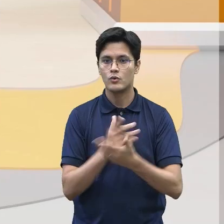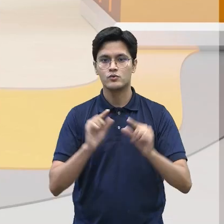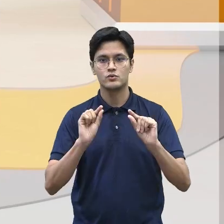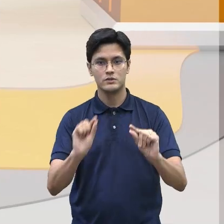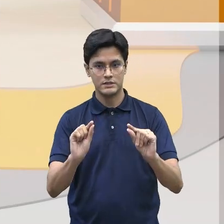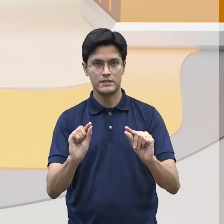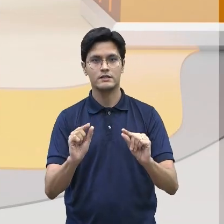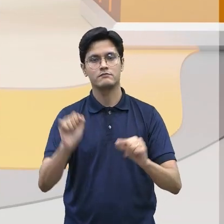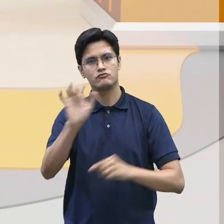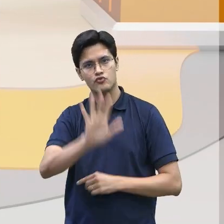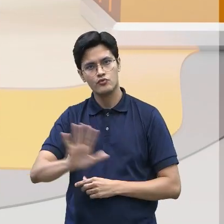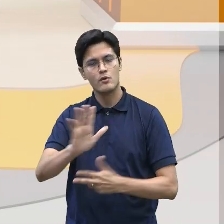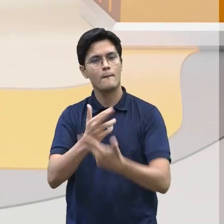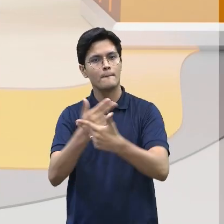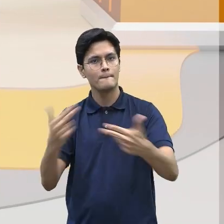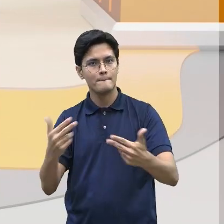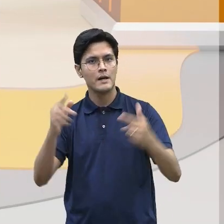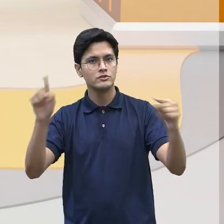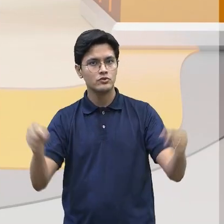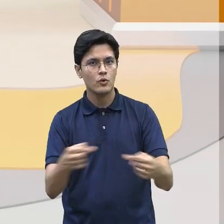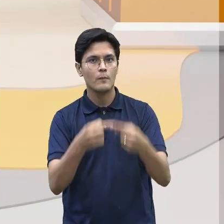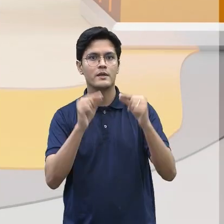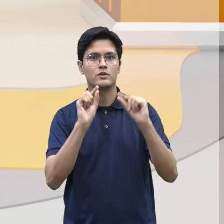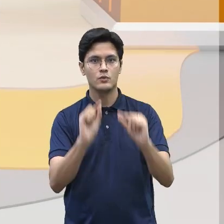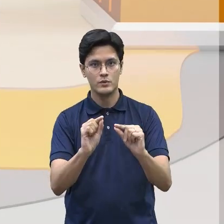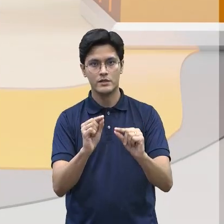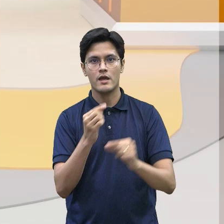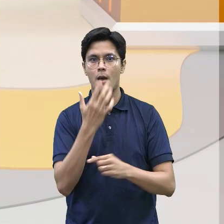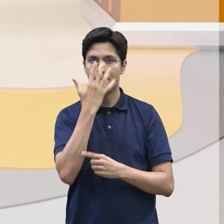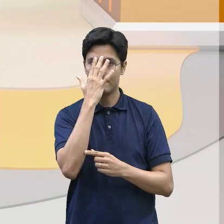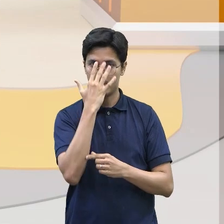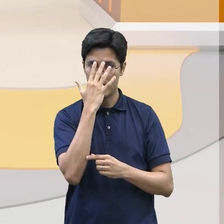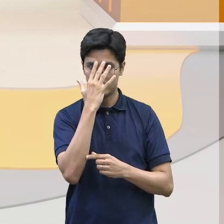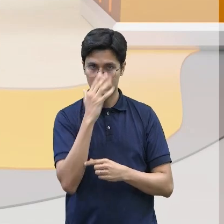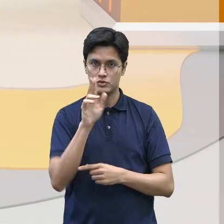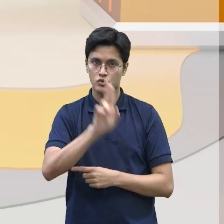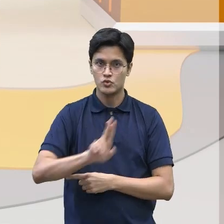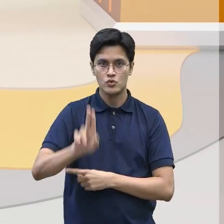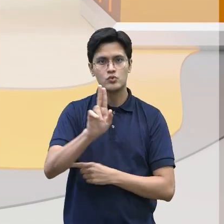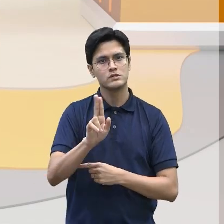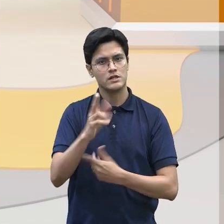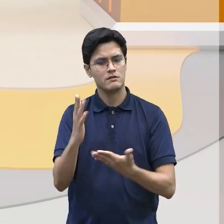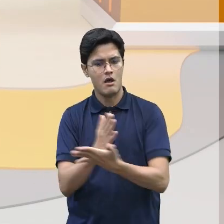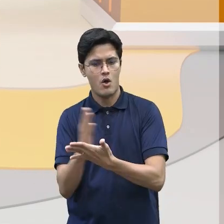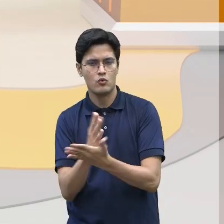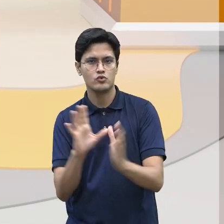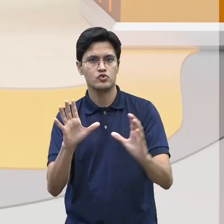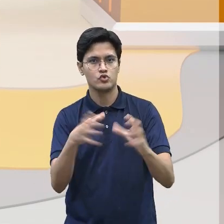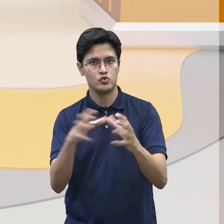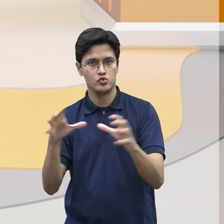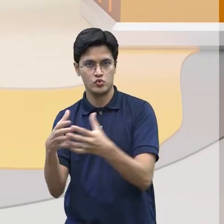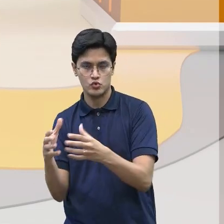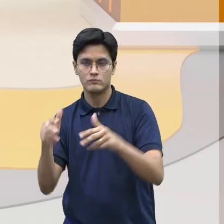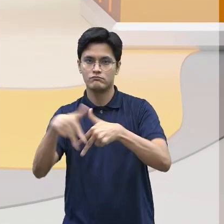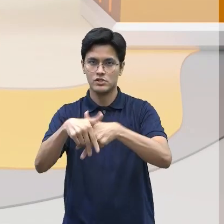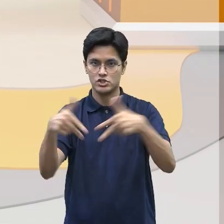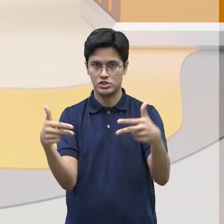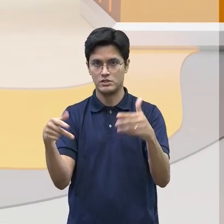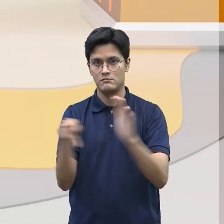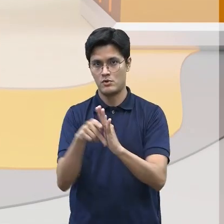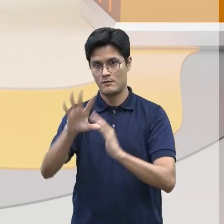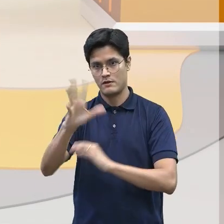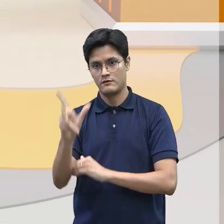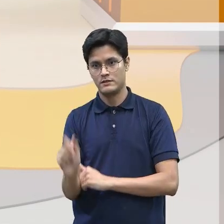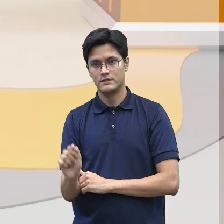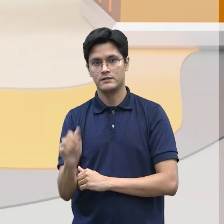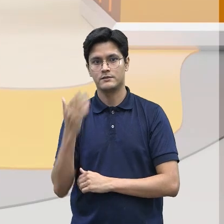algumas imagens que fazem referência às máscaras utilizadas por algumas tribos, ou melhor, etnias africanas.